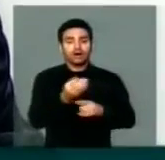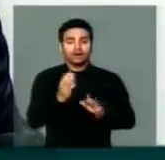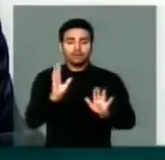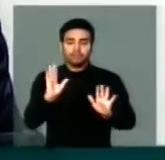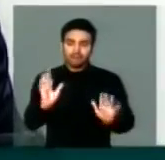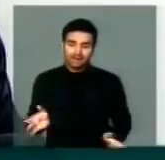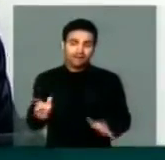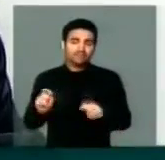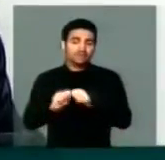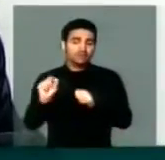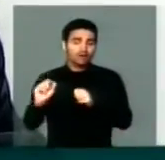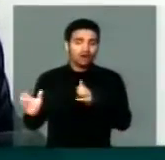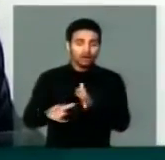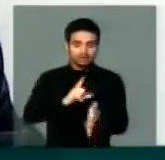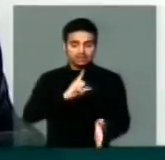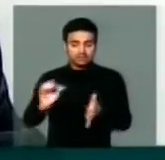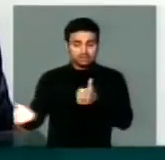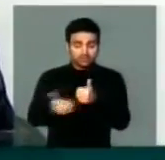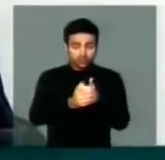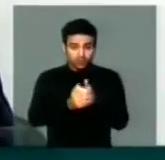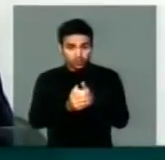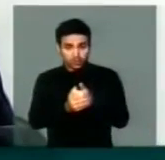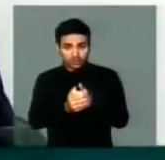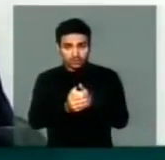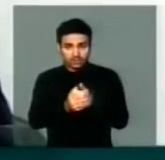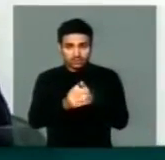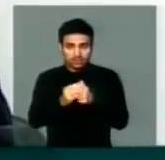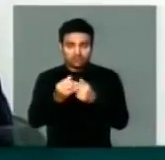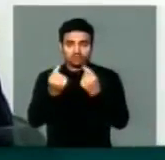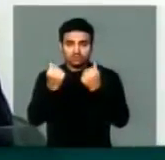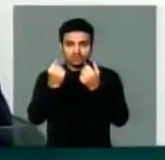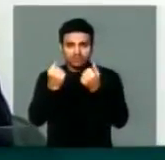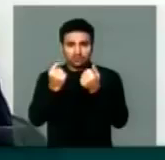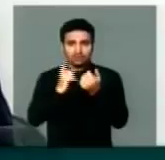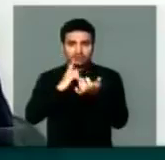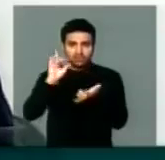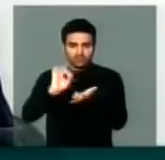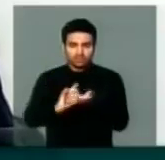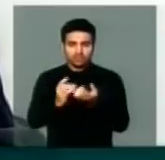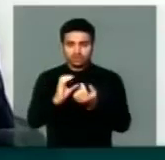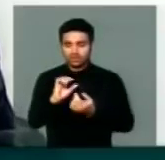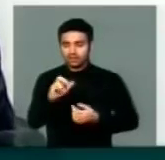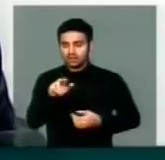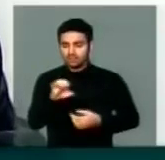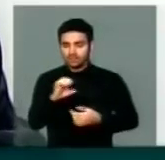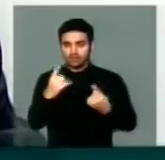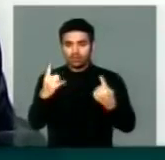de ocultação e dissimulação dos valores provenientes